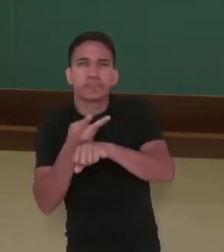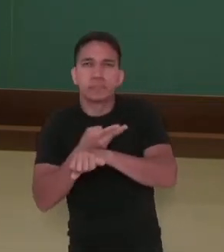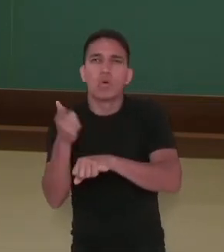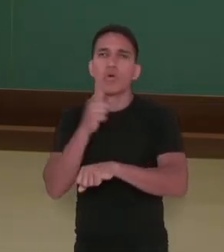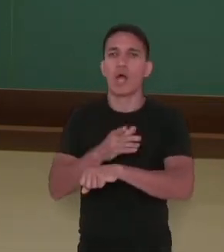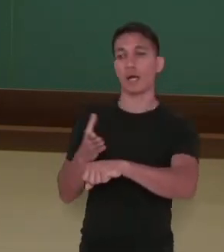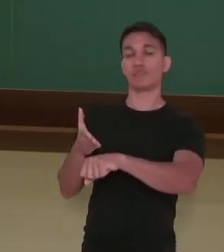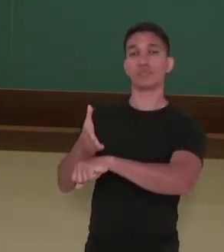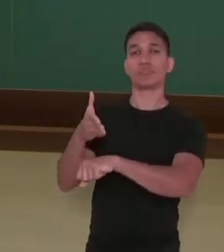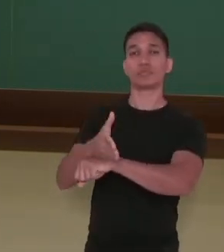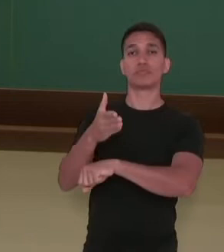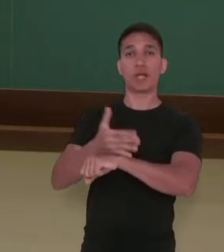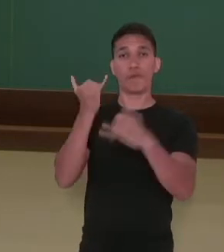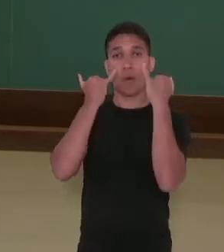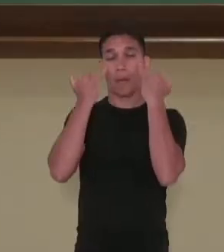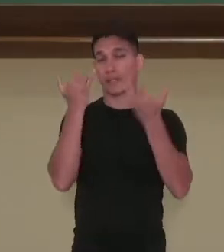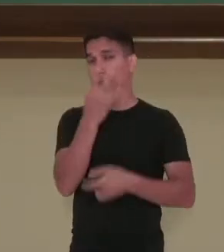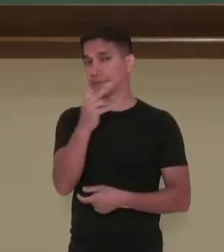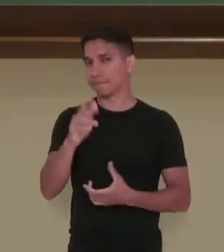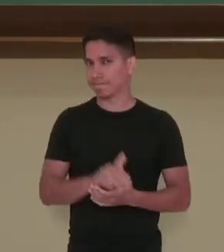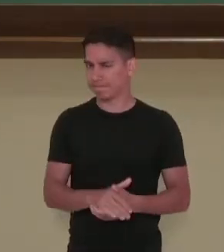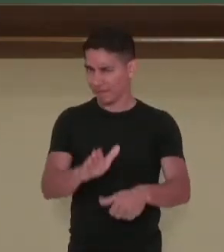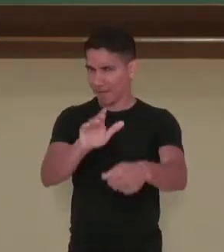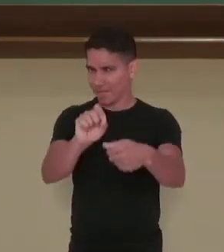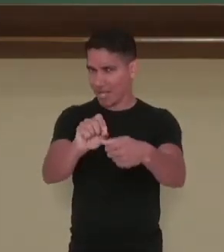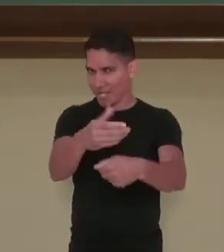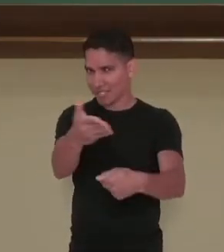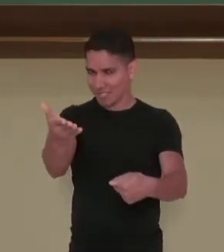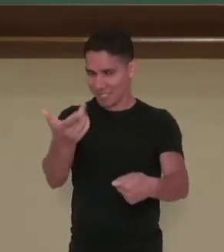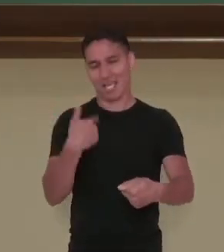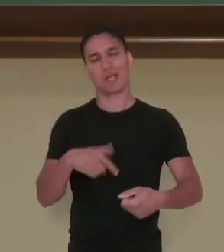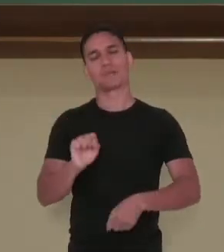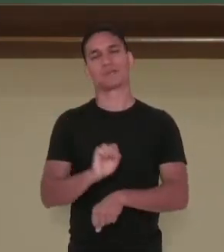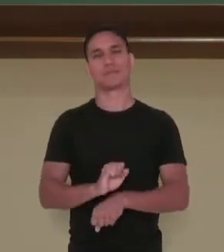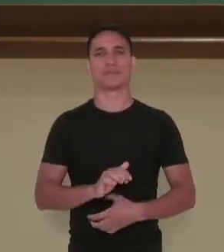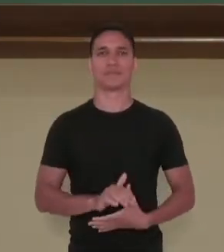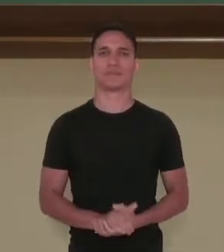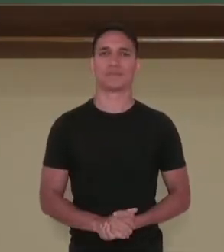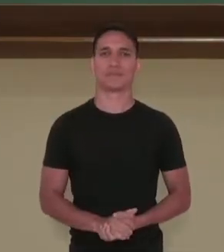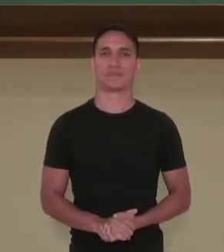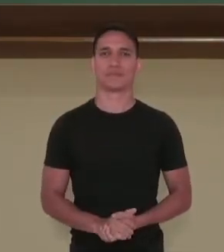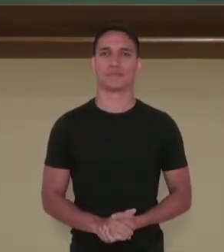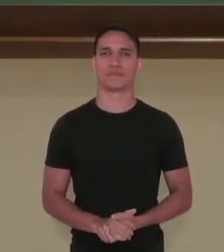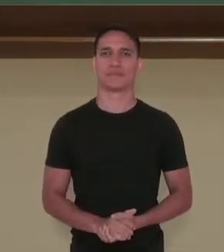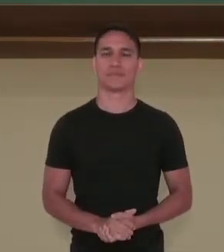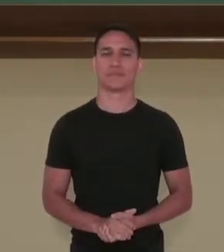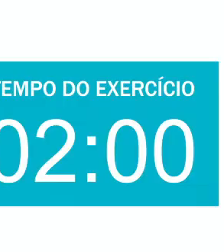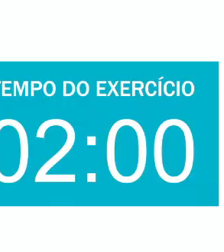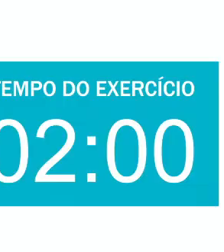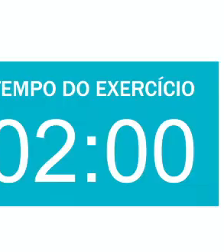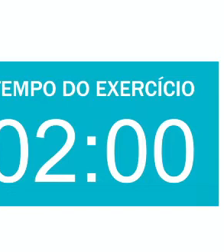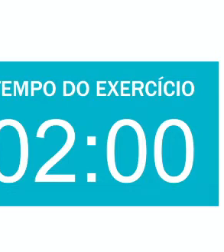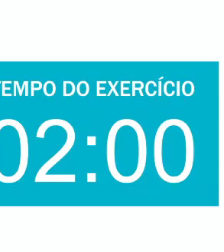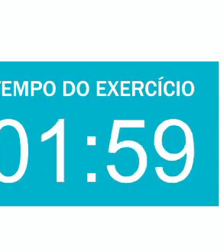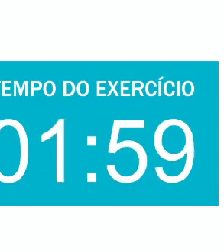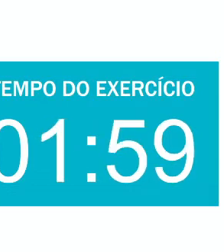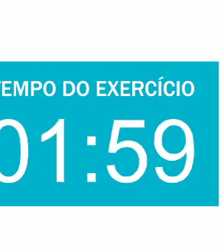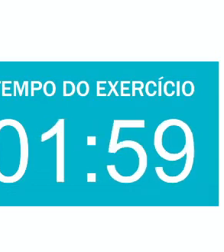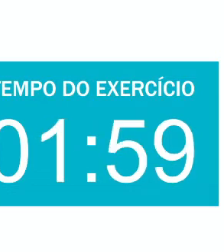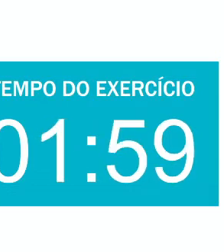em busca de informações? Faz aí, que eu te aguardo aqui, é claro.